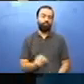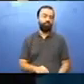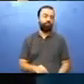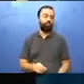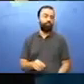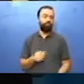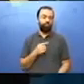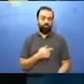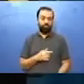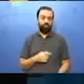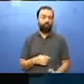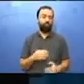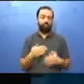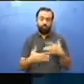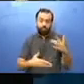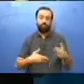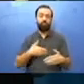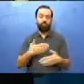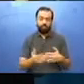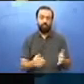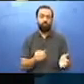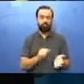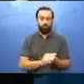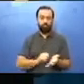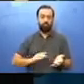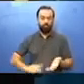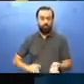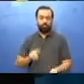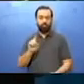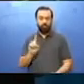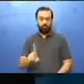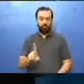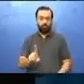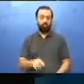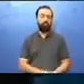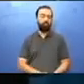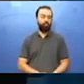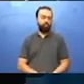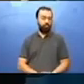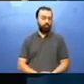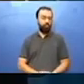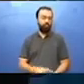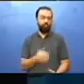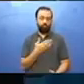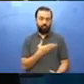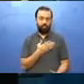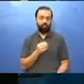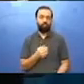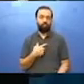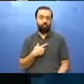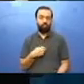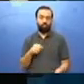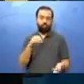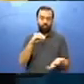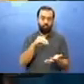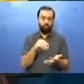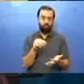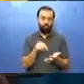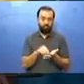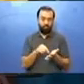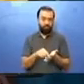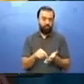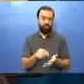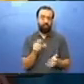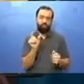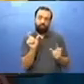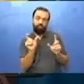uma atividade que dá continuação à atividade número 1, que é uma pergunta pessoal. Aqui eu coloquei todas as palavrinhas que